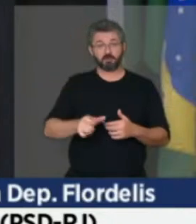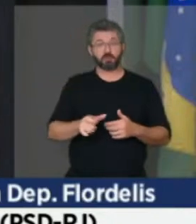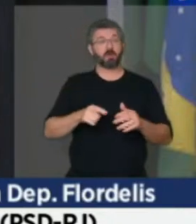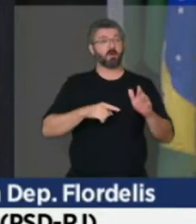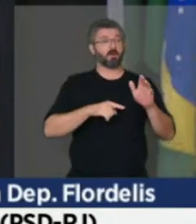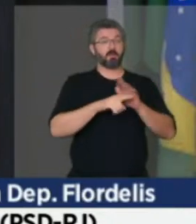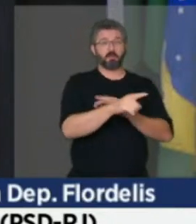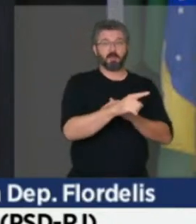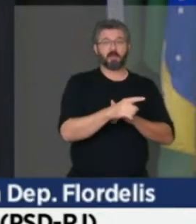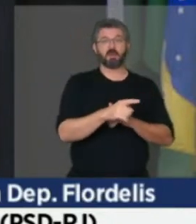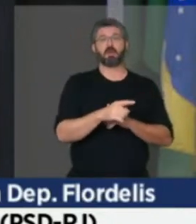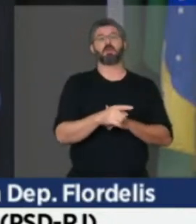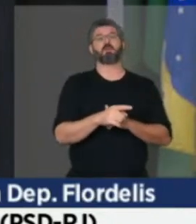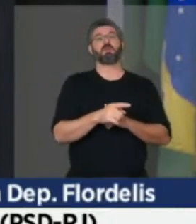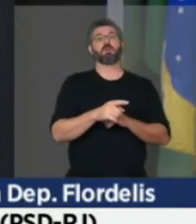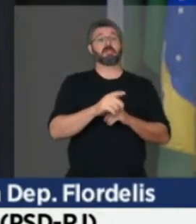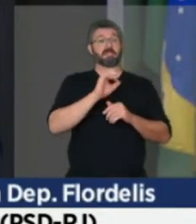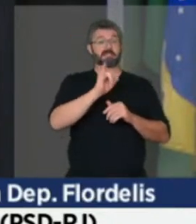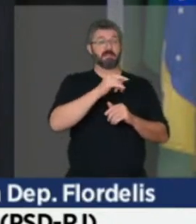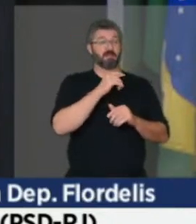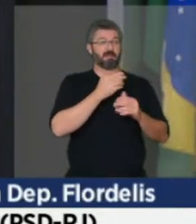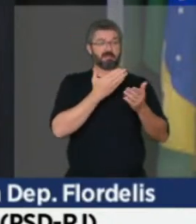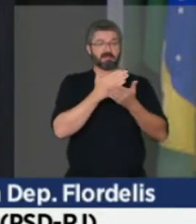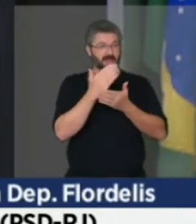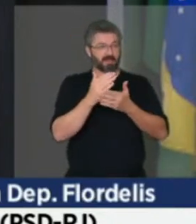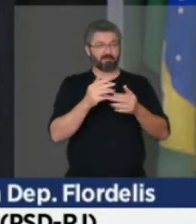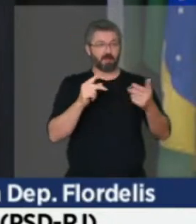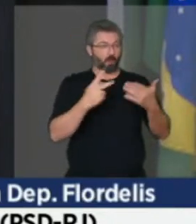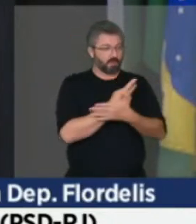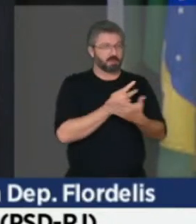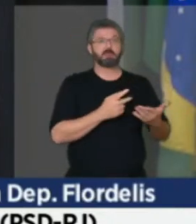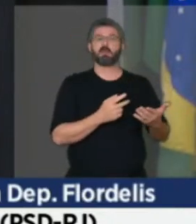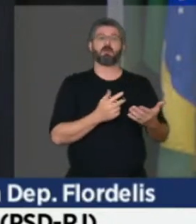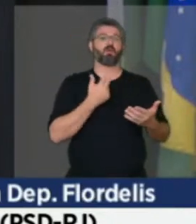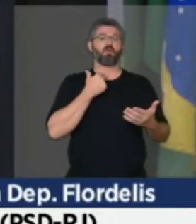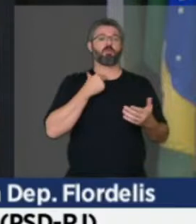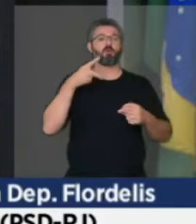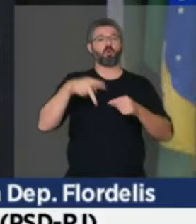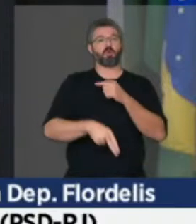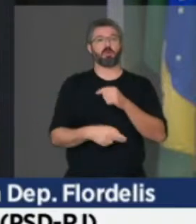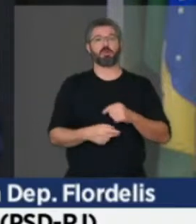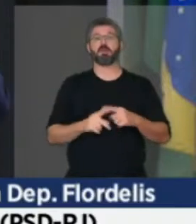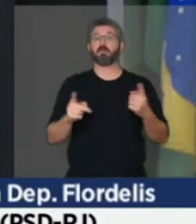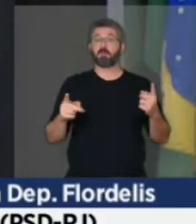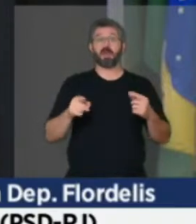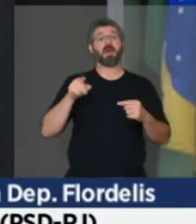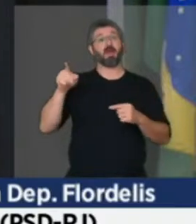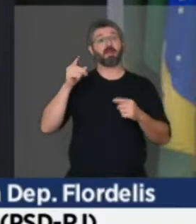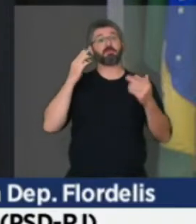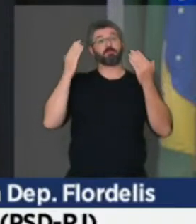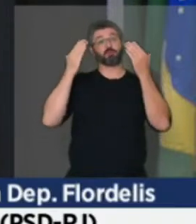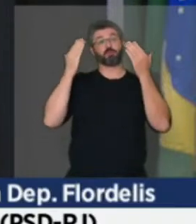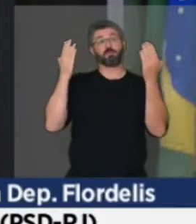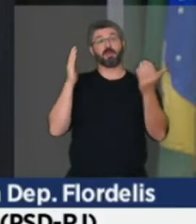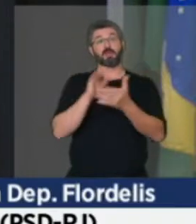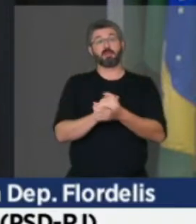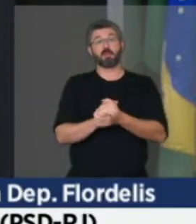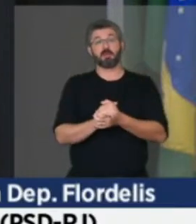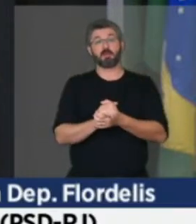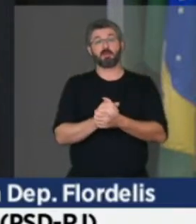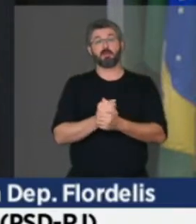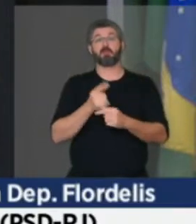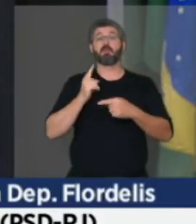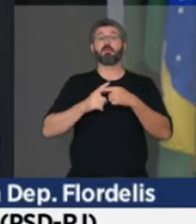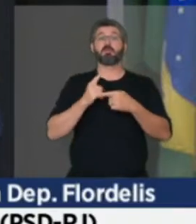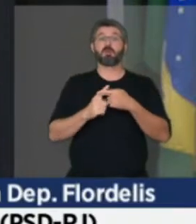pergunta fora do objeto do processo. No entanto, o que ela faz? Tornando-se, portanto, suspeita para atuar, o que ela